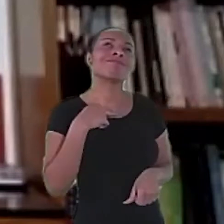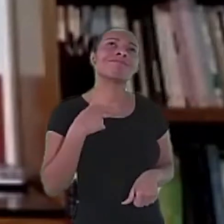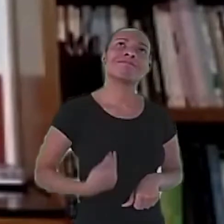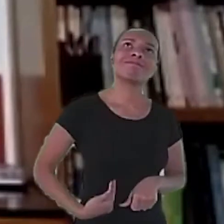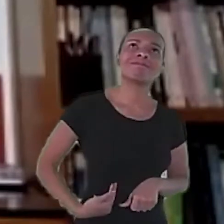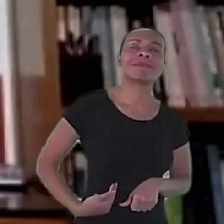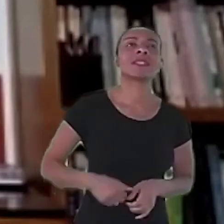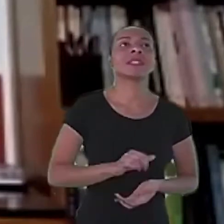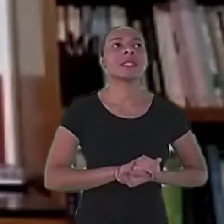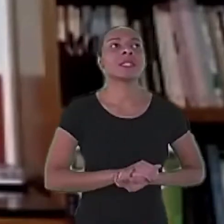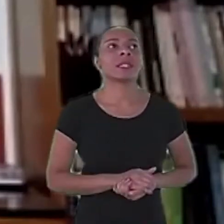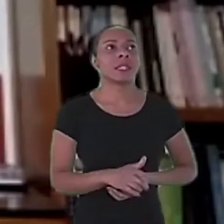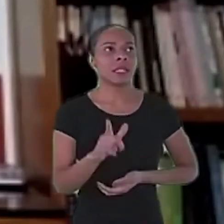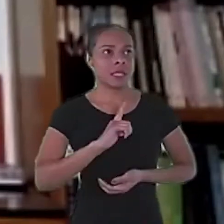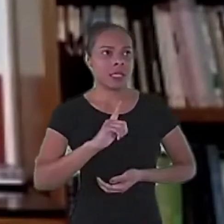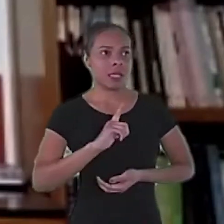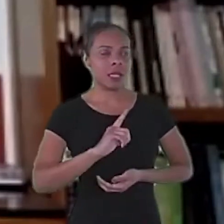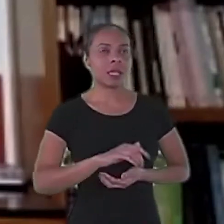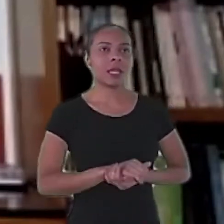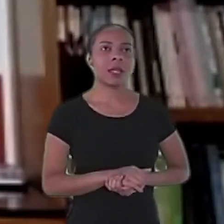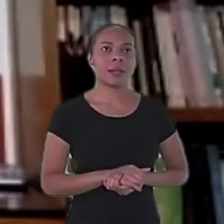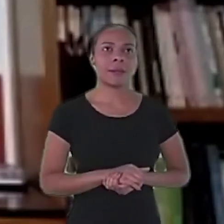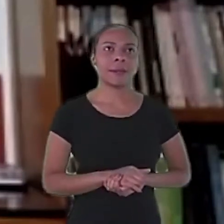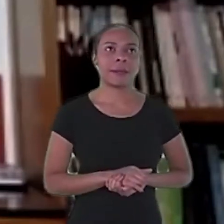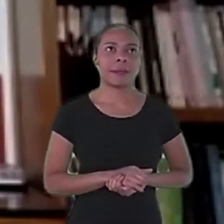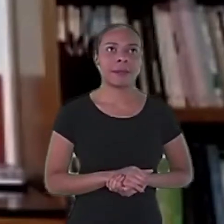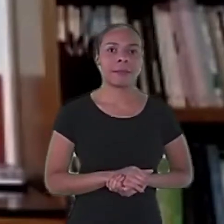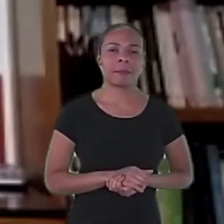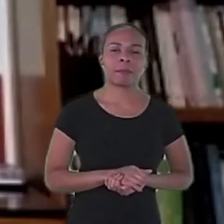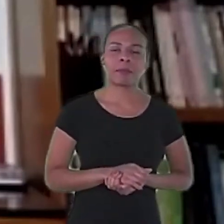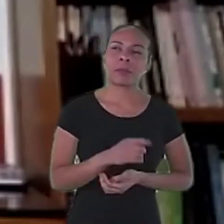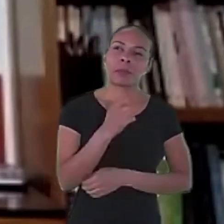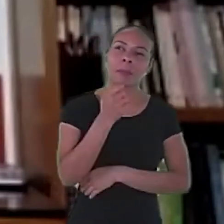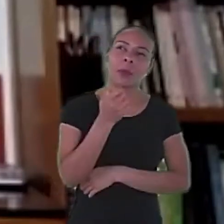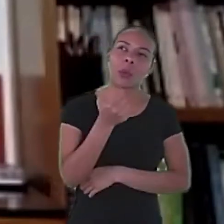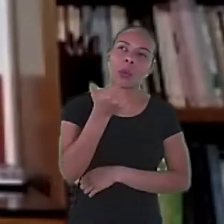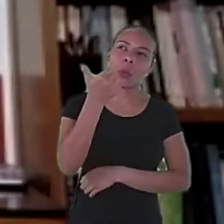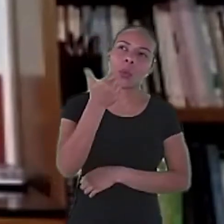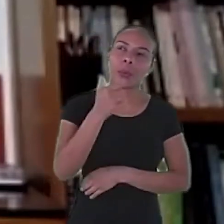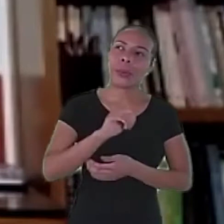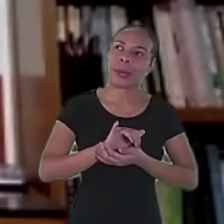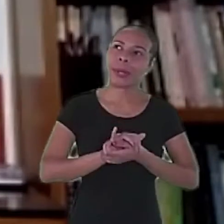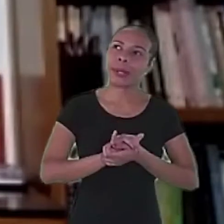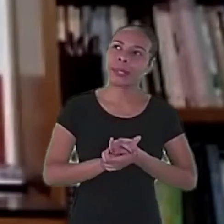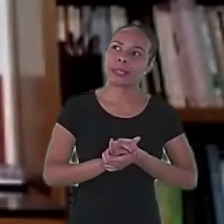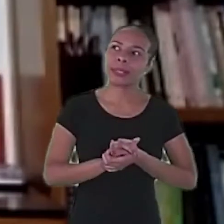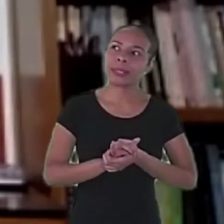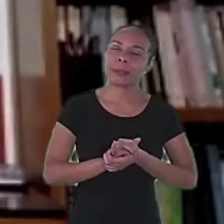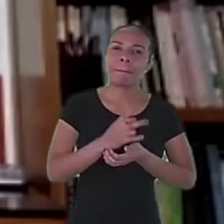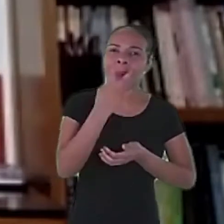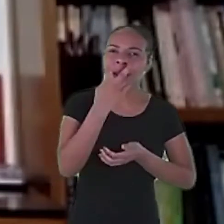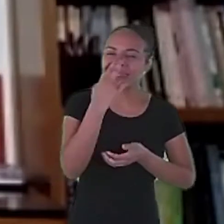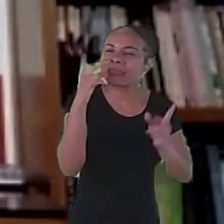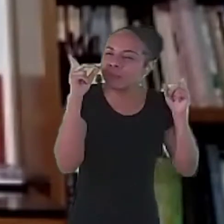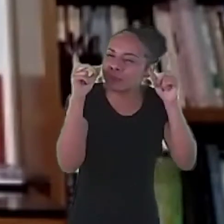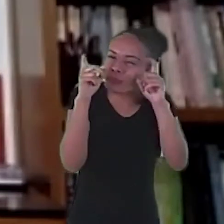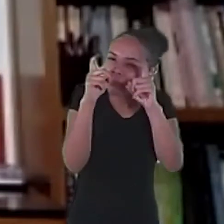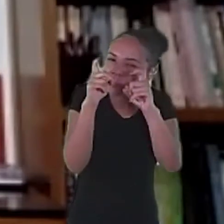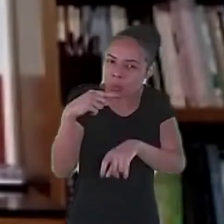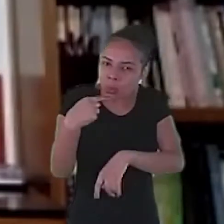ela tem esse idioma quase que inacessível para nós